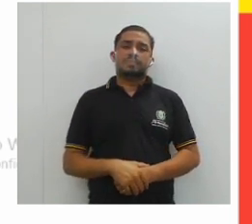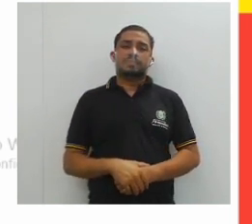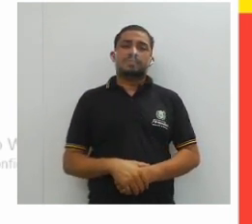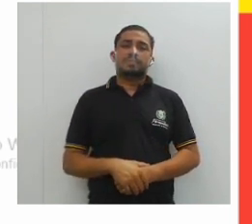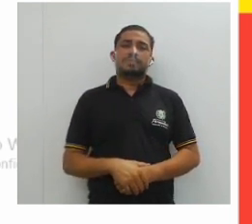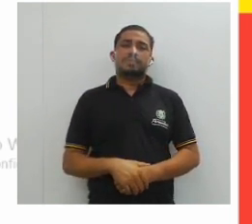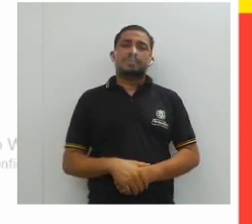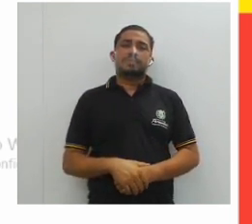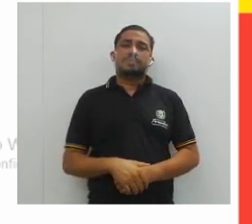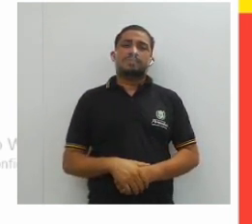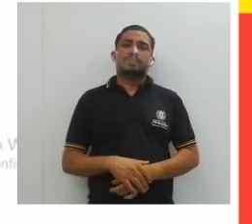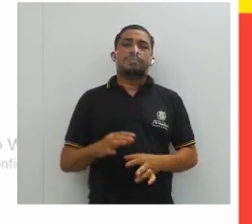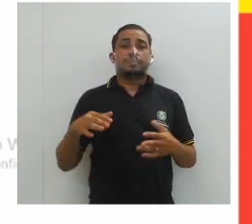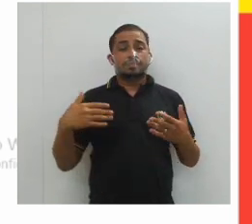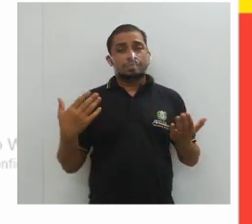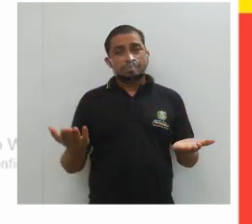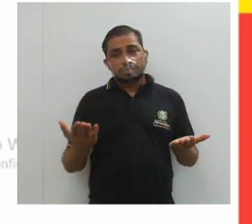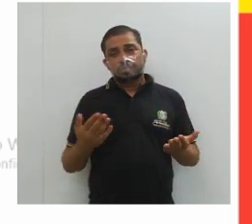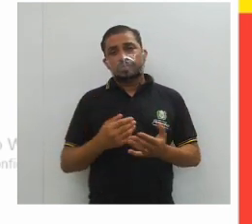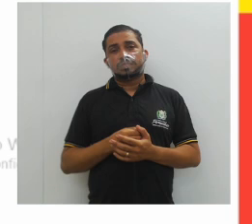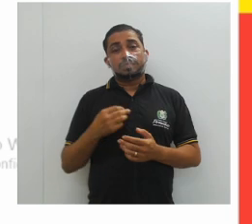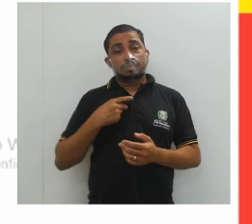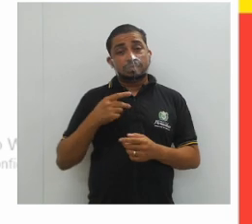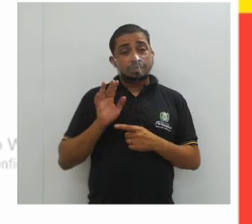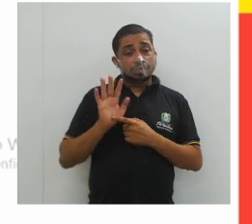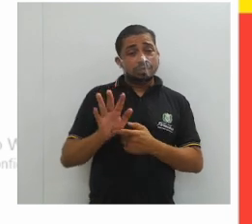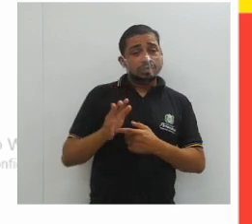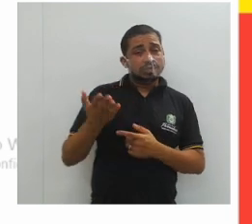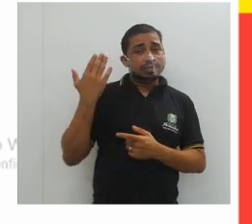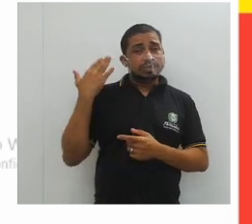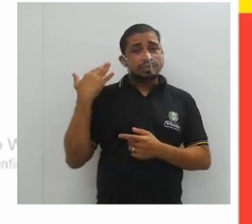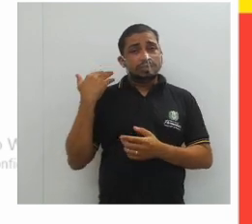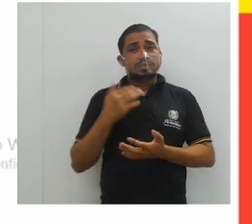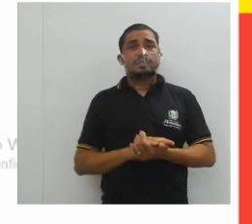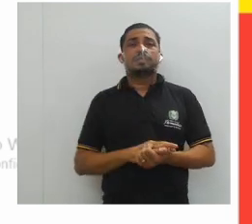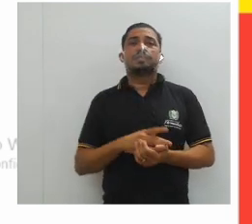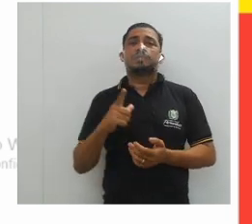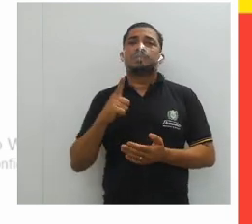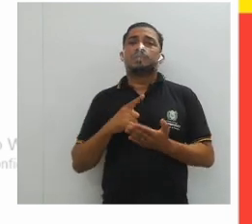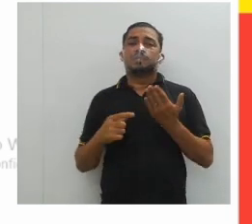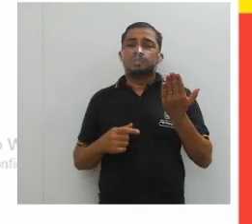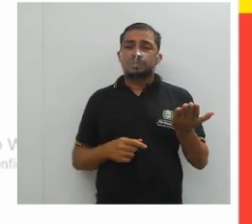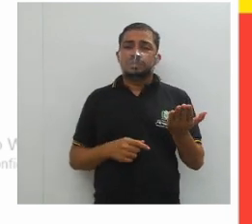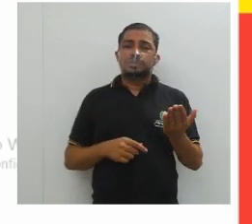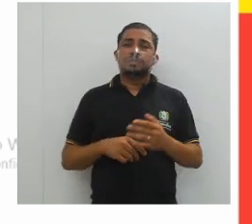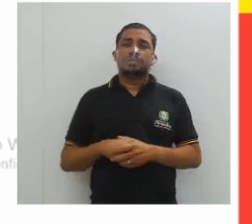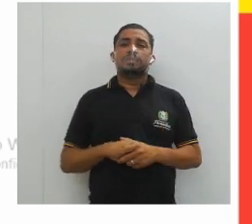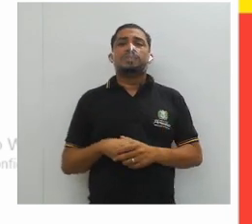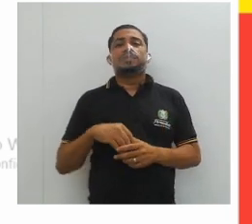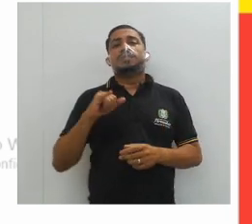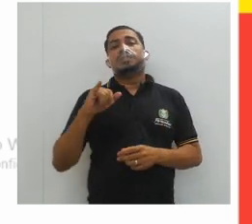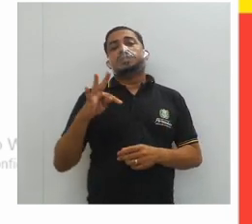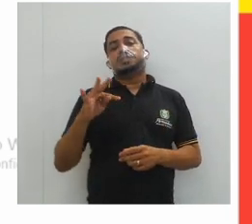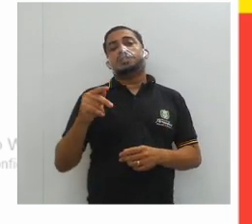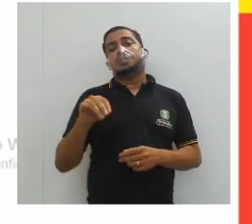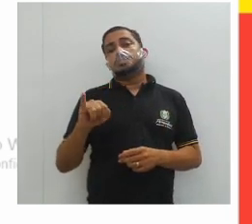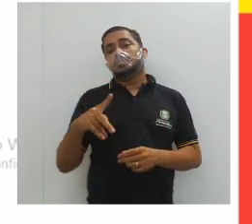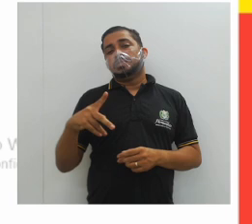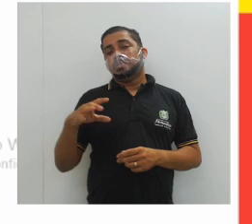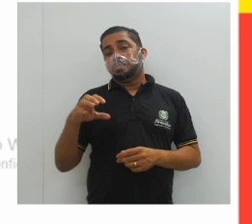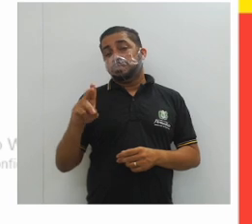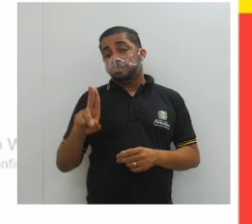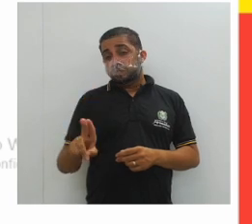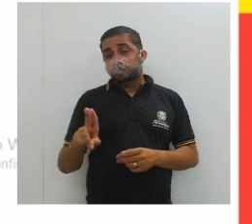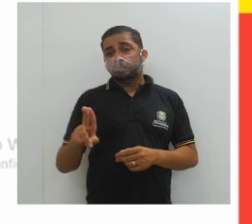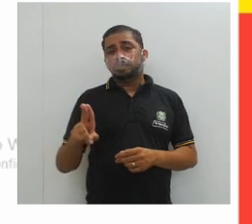Vamos que vamos. E aí, ó, aquilo que eu mostrei na imagem anterior, temos o que? Itaipu, né? Lá na